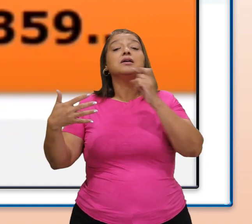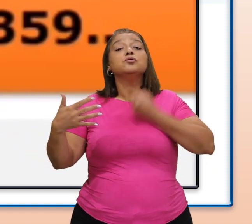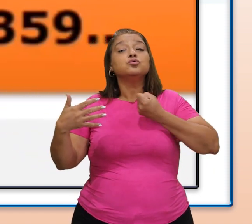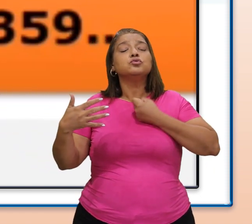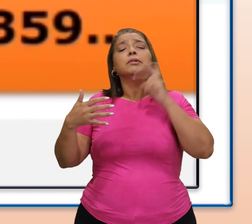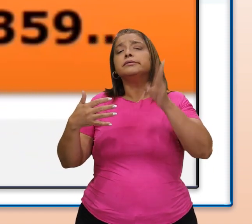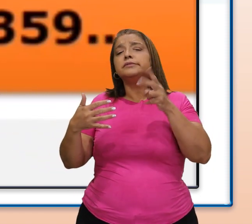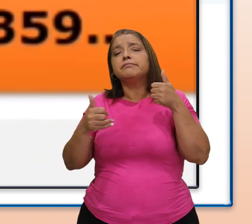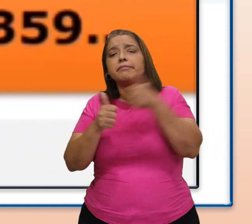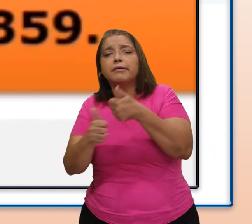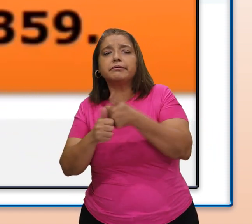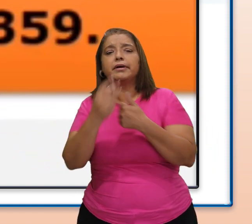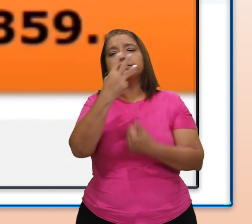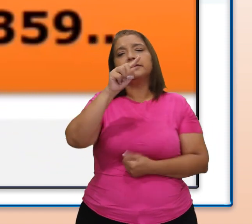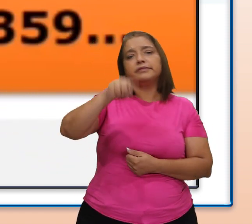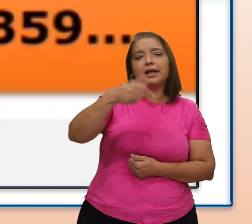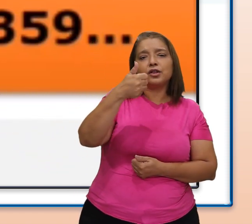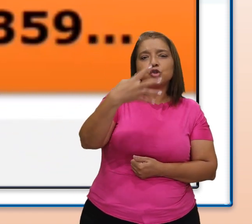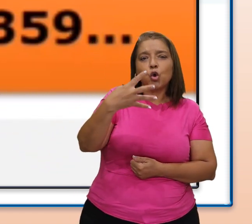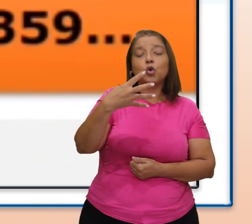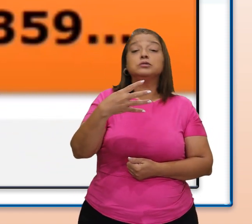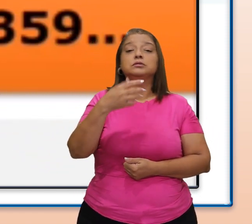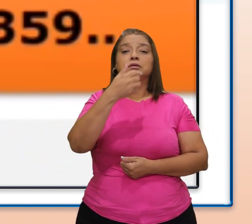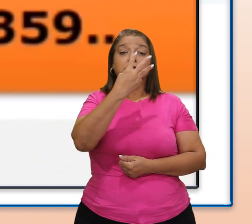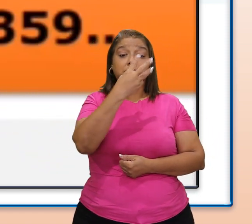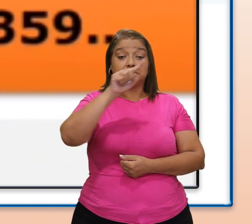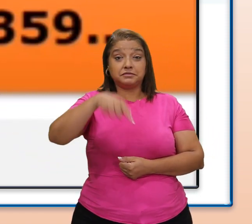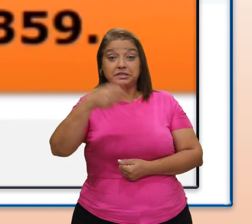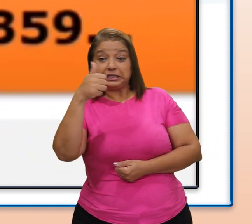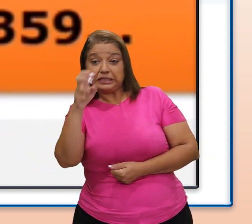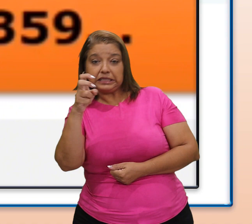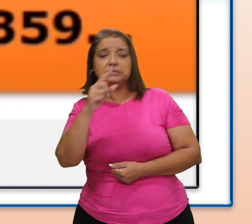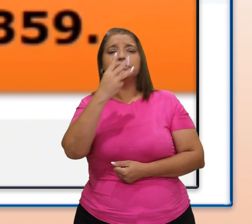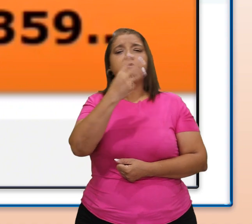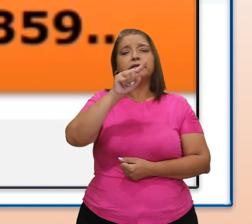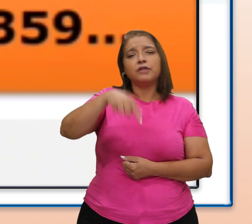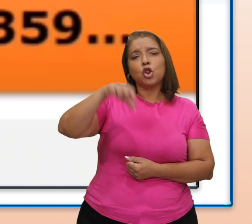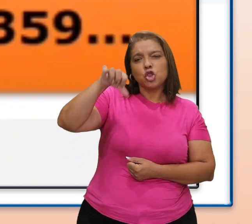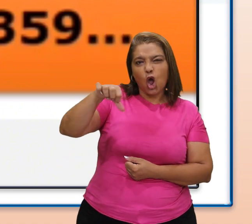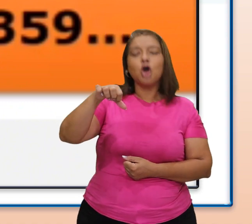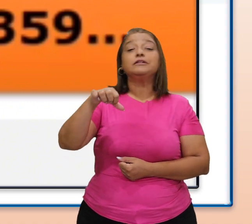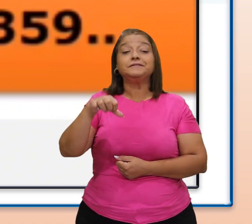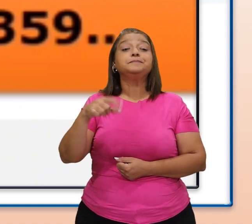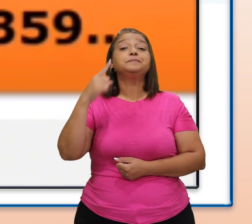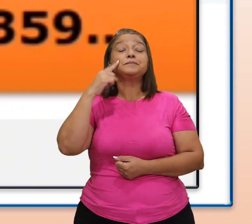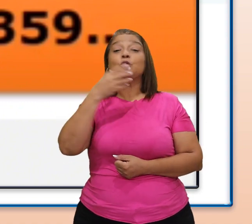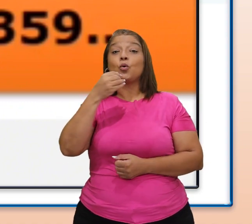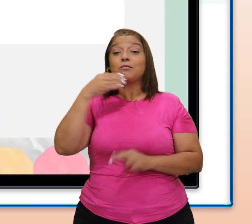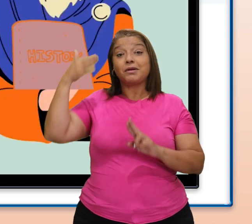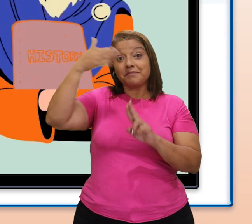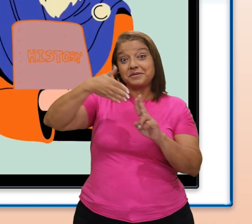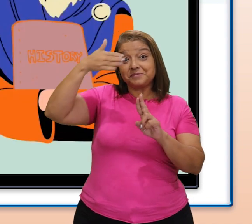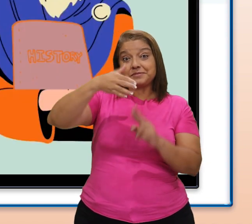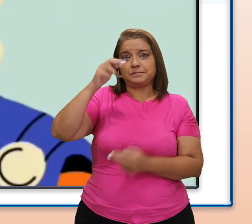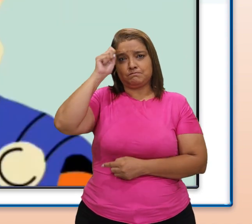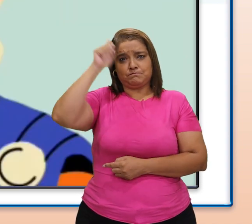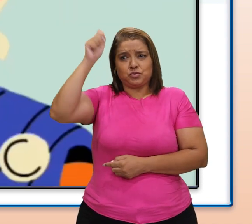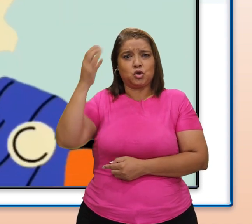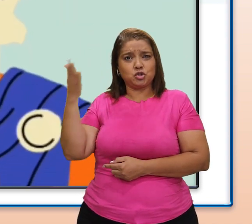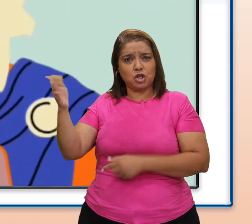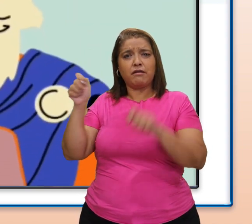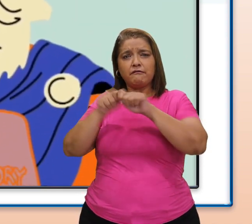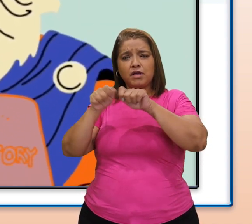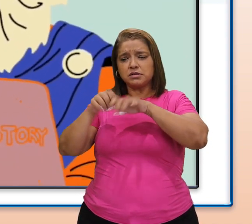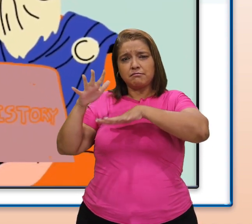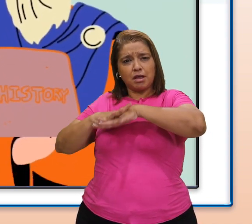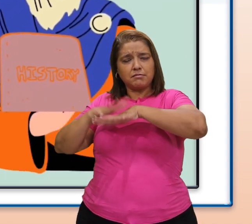a 3,14, 15, 9 e assim por diante. O matemático Arquimedes, que viveu por volta de